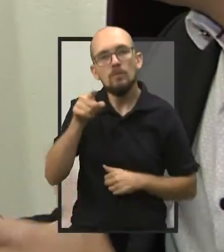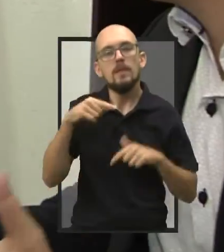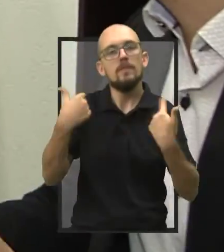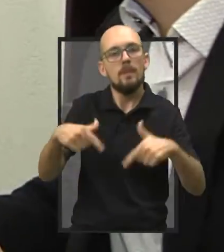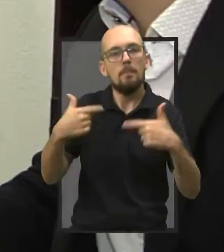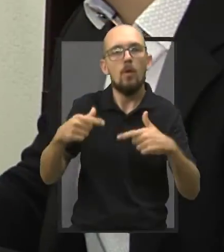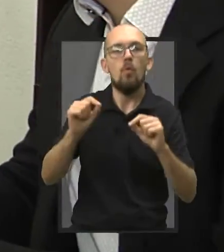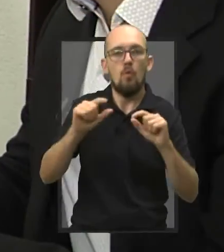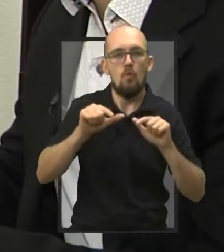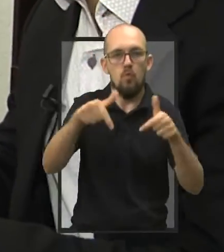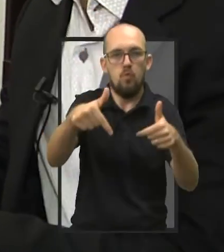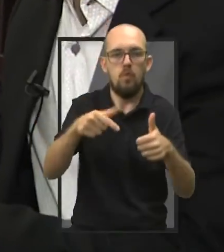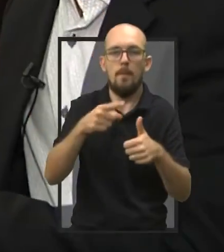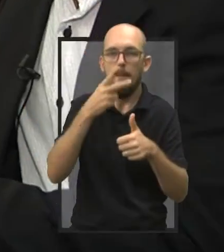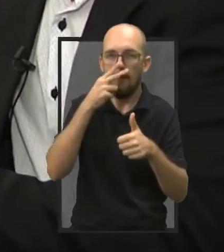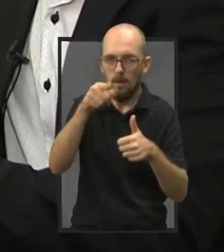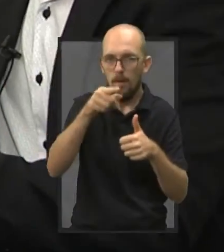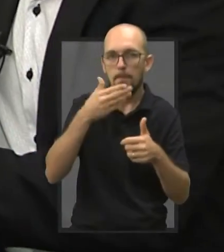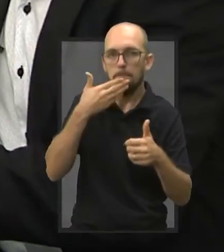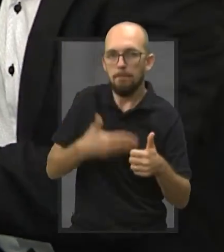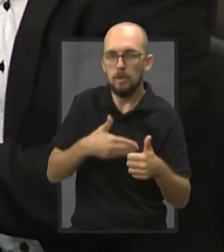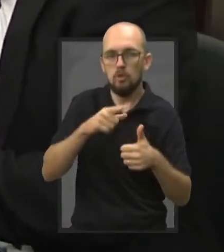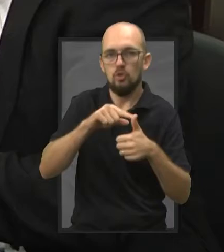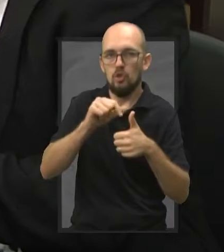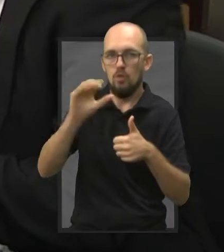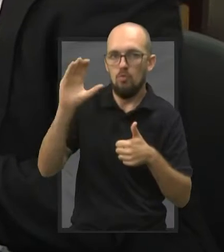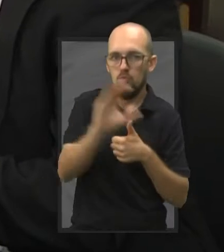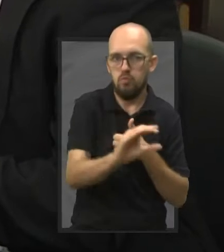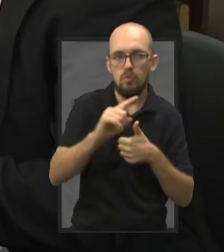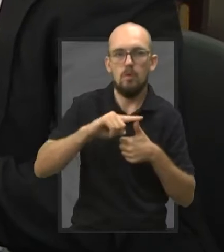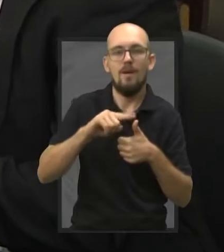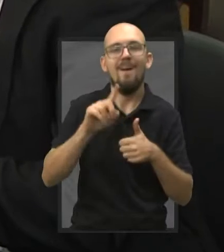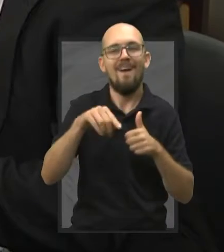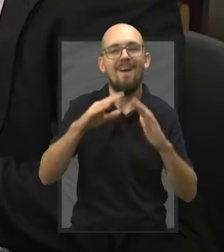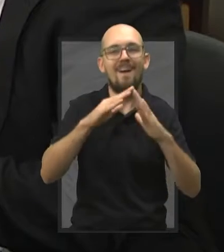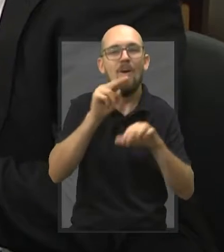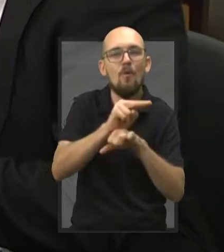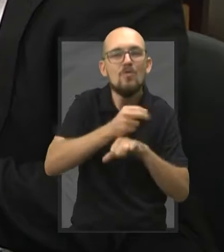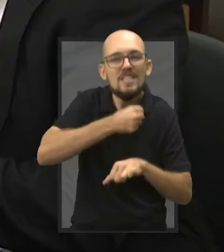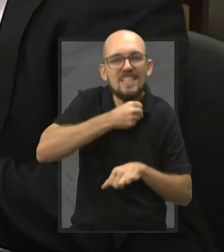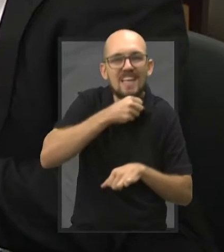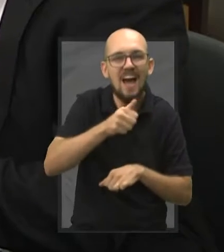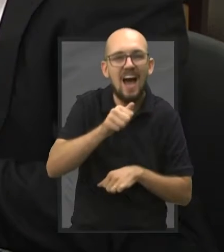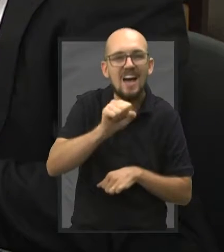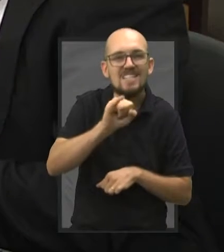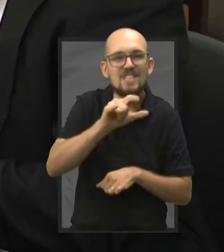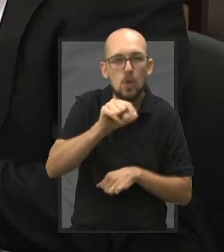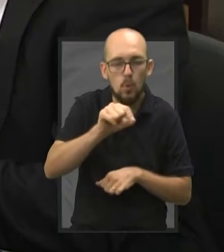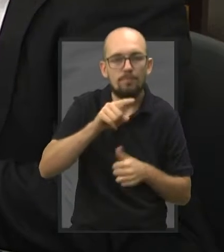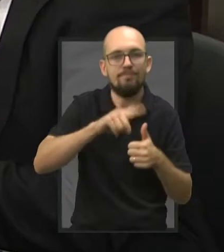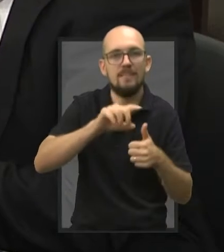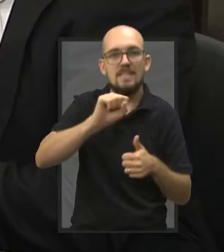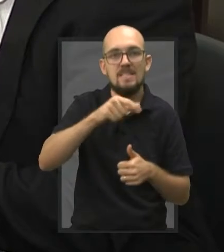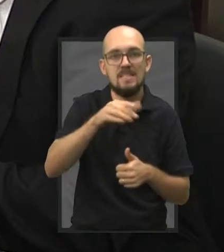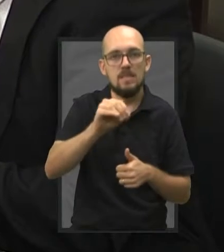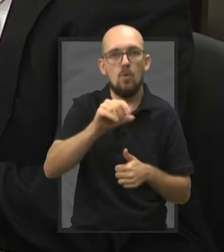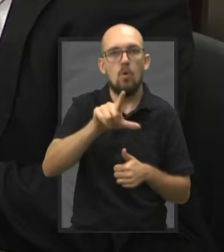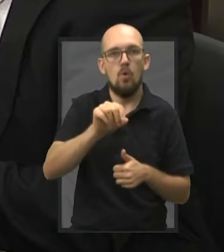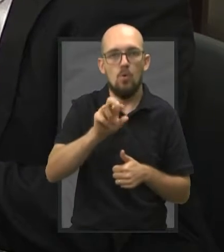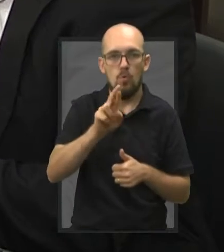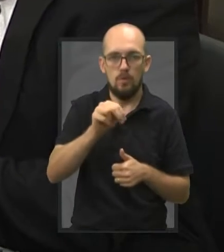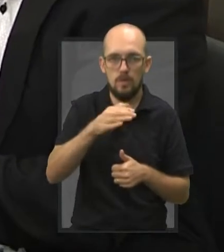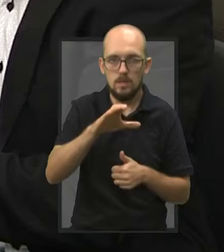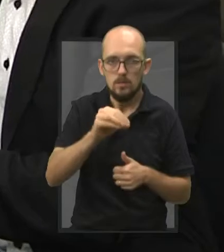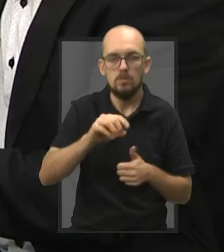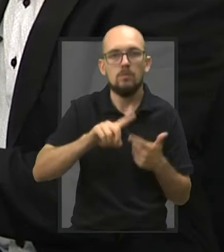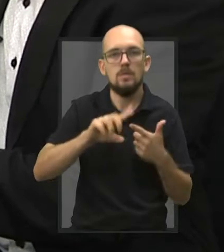senhor solicitou recursos, por exemplo, para 2 asilos aqui do nosso município, Asilo São Lourenço e Asilo São Vicente.